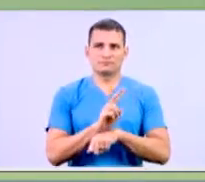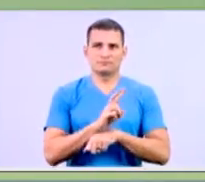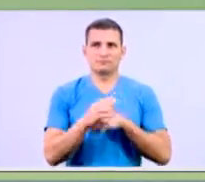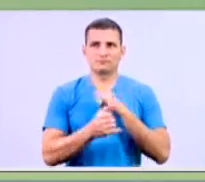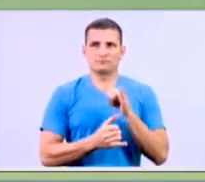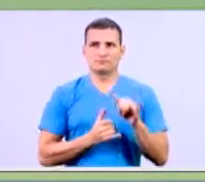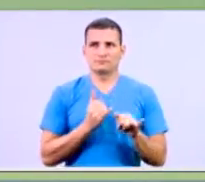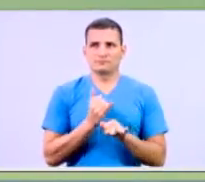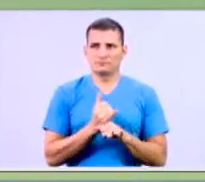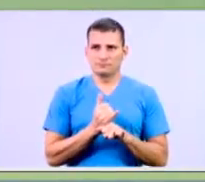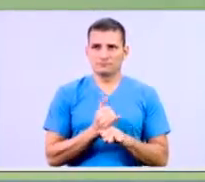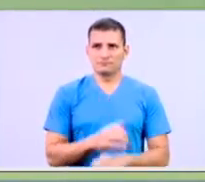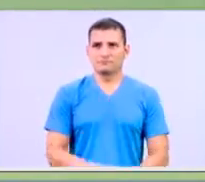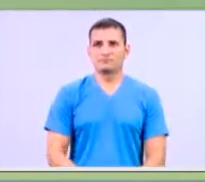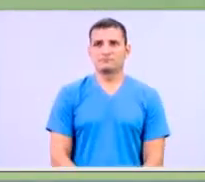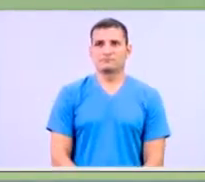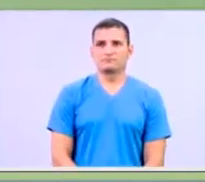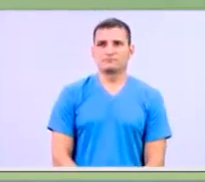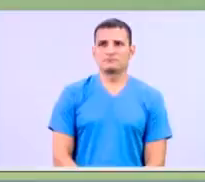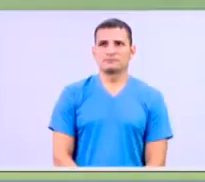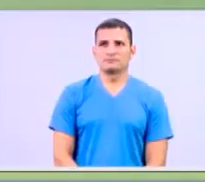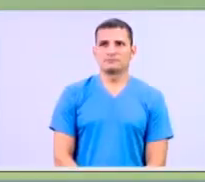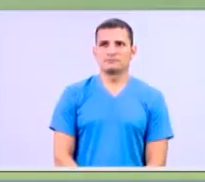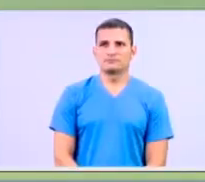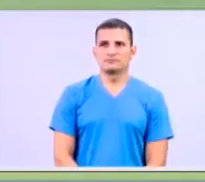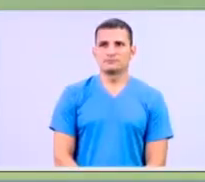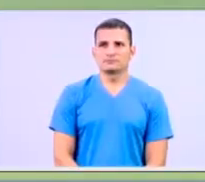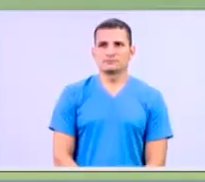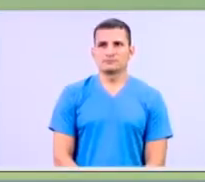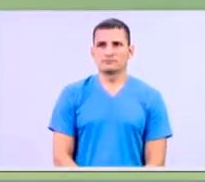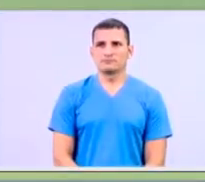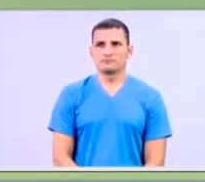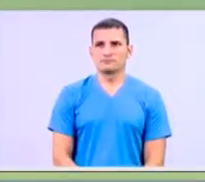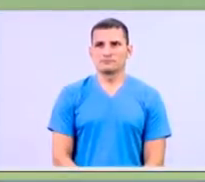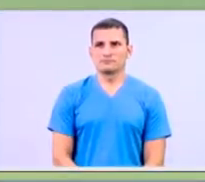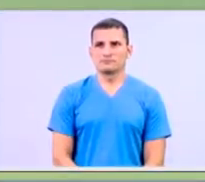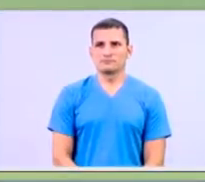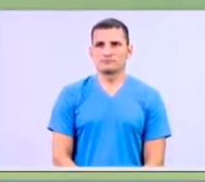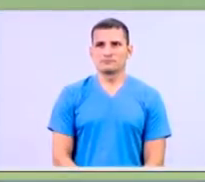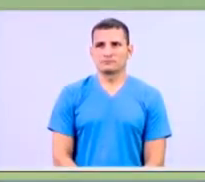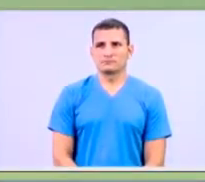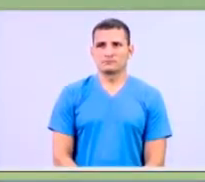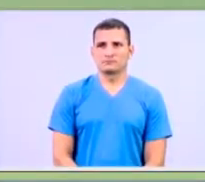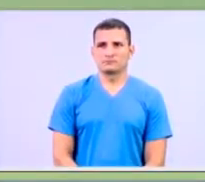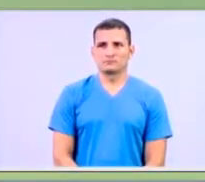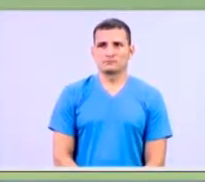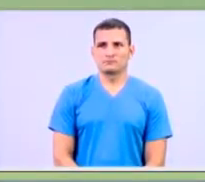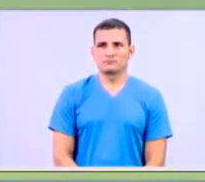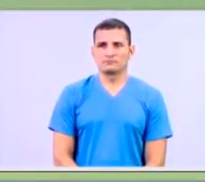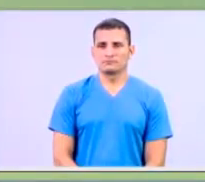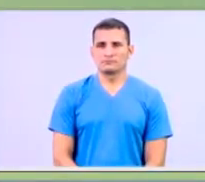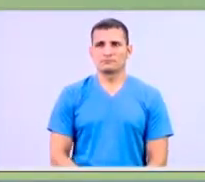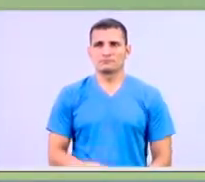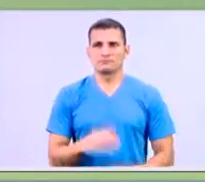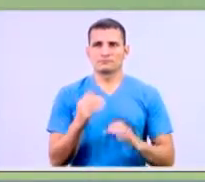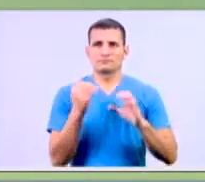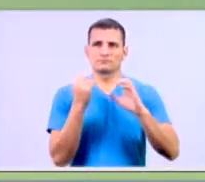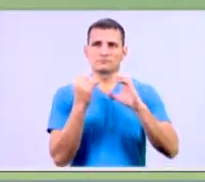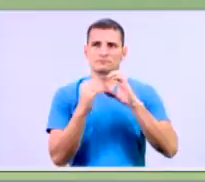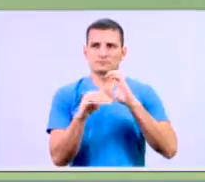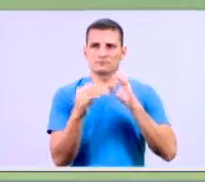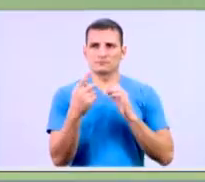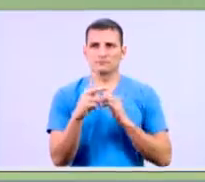uma maneira bem geral, né? Fala dos golpes na internet. Quantos aqui já não viram, que receberam aqueles e-mails pedindo